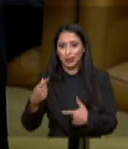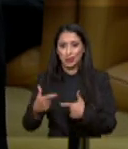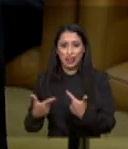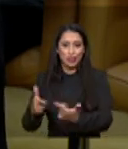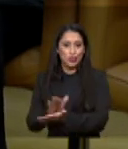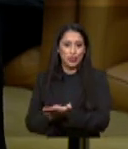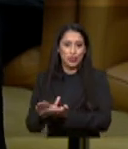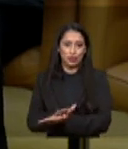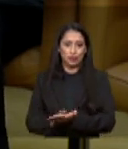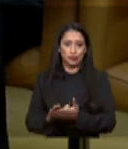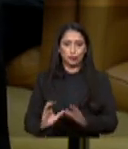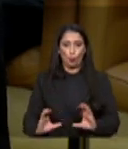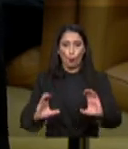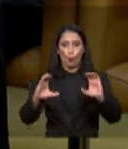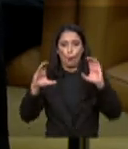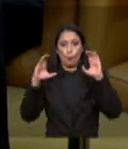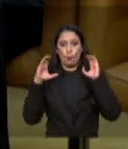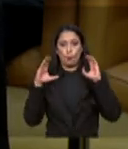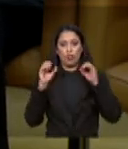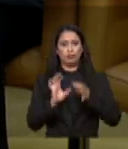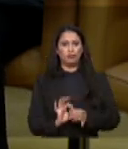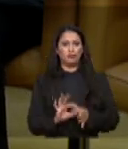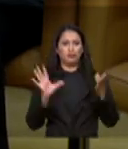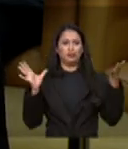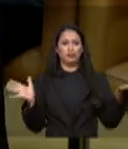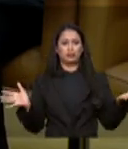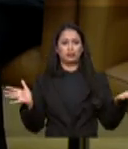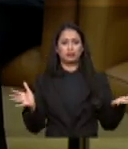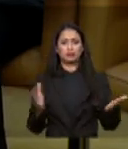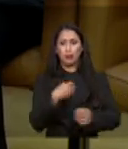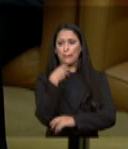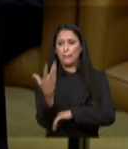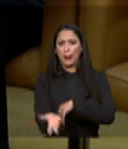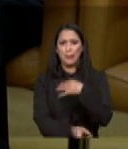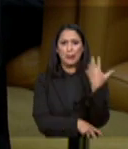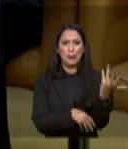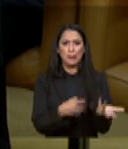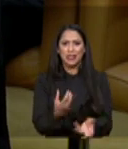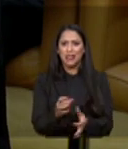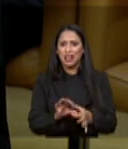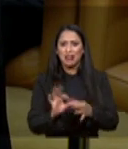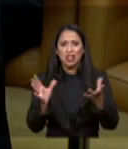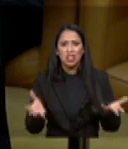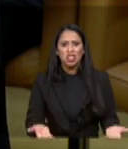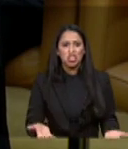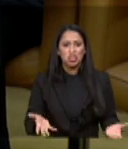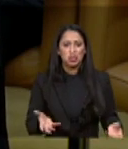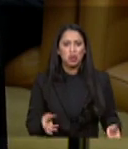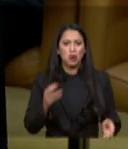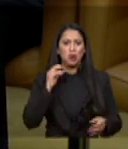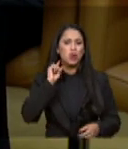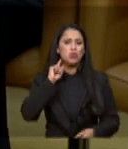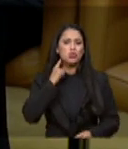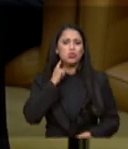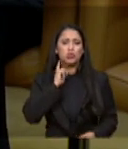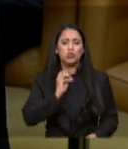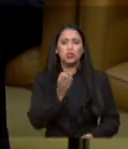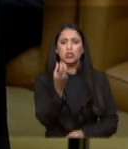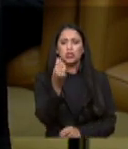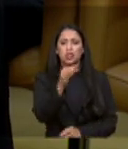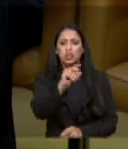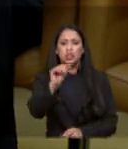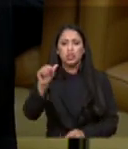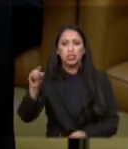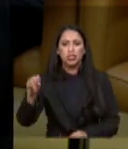Se deve às omissões, às permissibilidades de desmatar, às permissões de poluir, de queimar e de